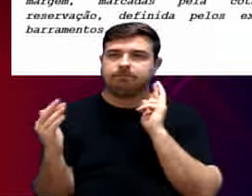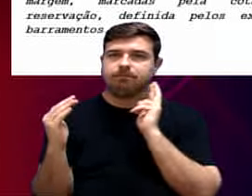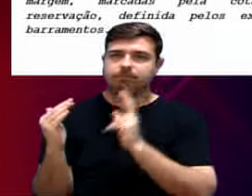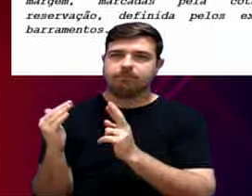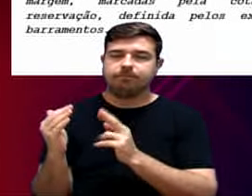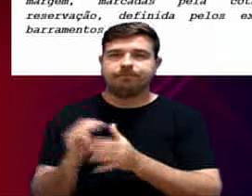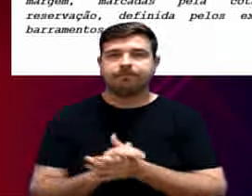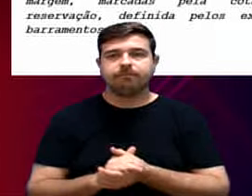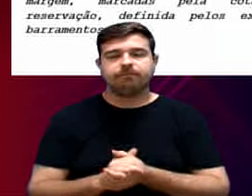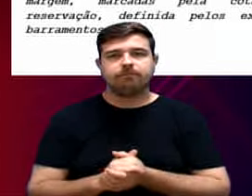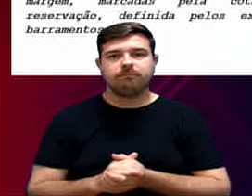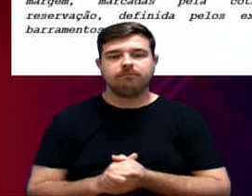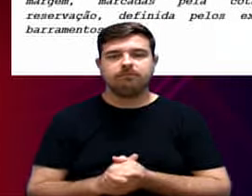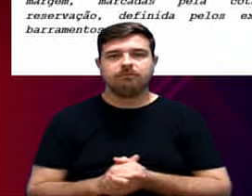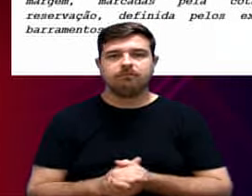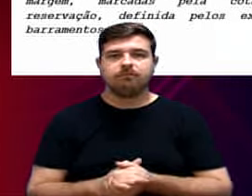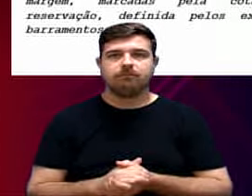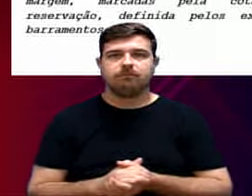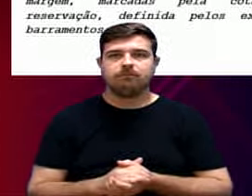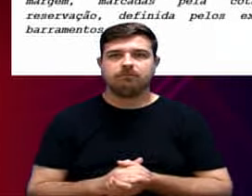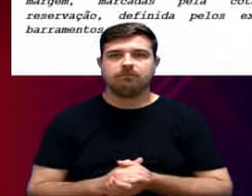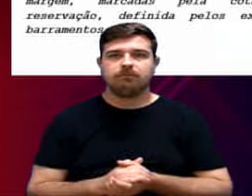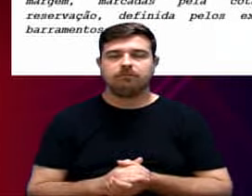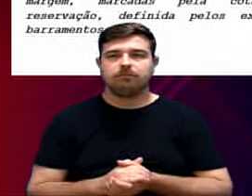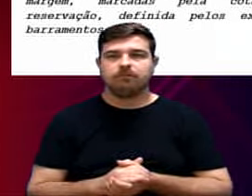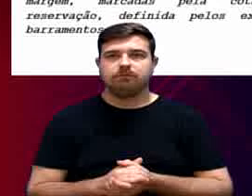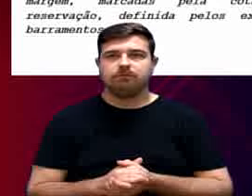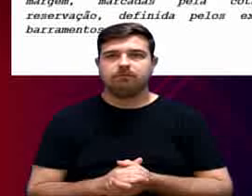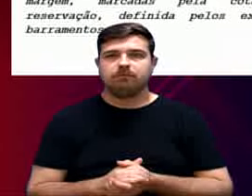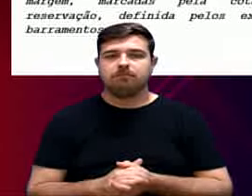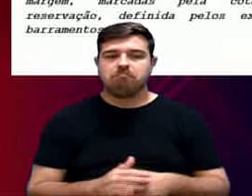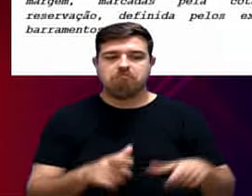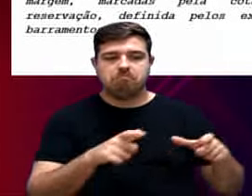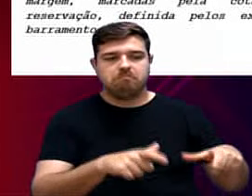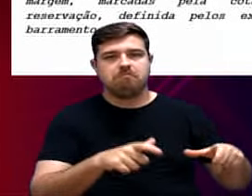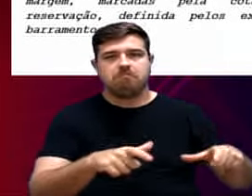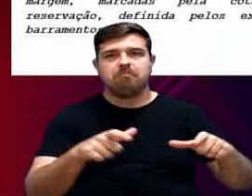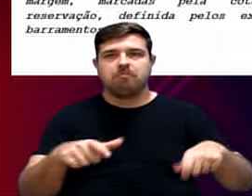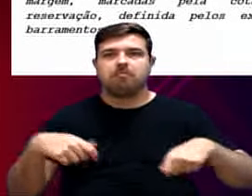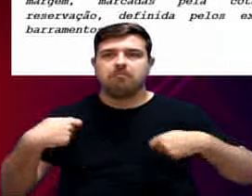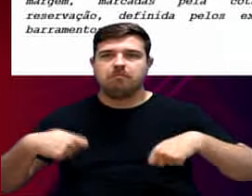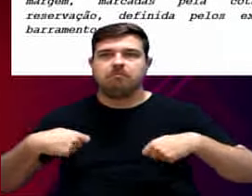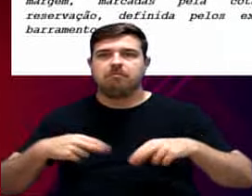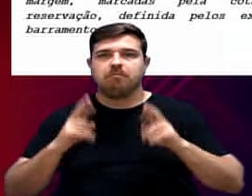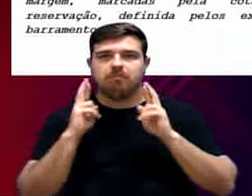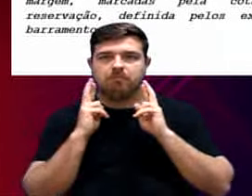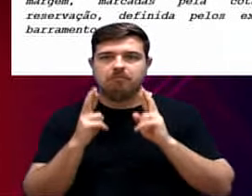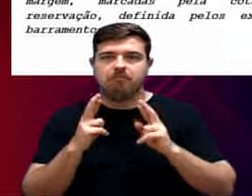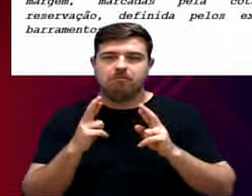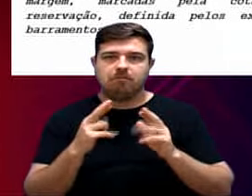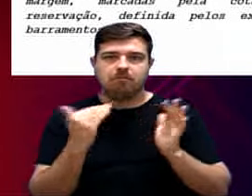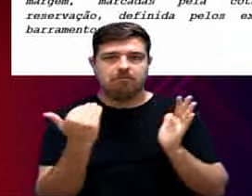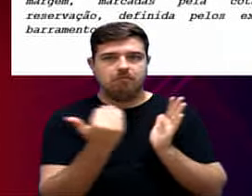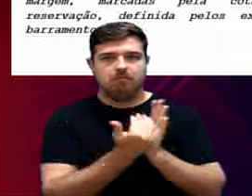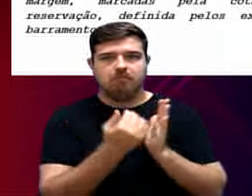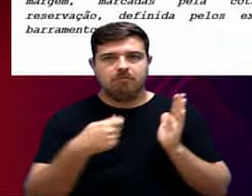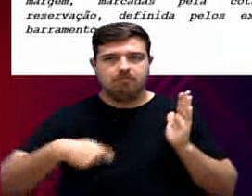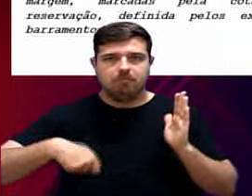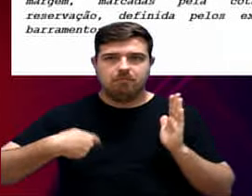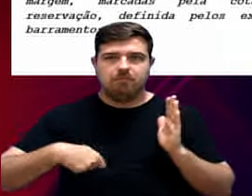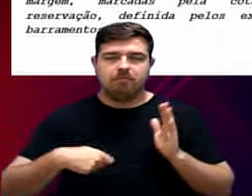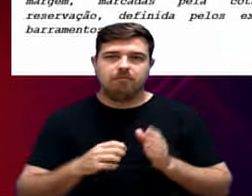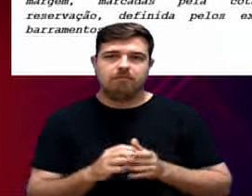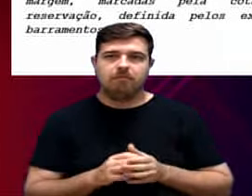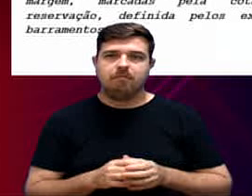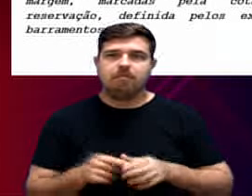amarrado ou atrelado ao plano diretor que essa áreas precisam de fato eh serem reservadas ou